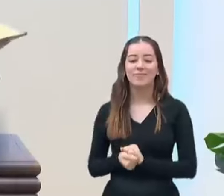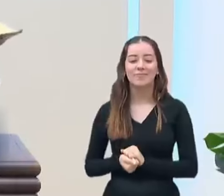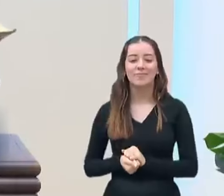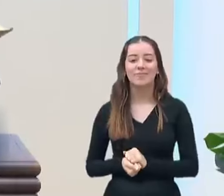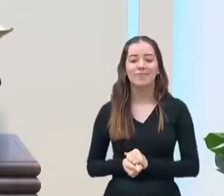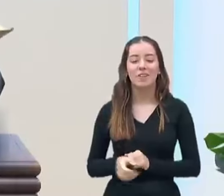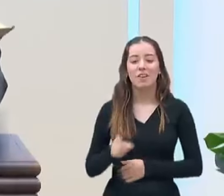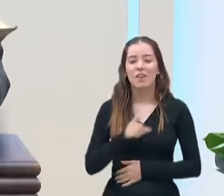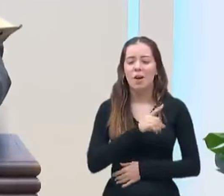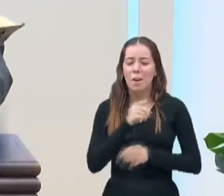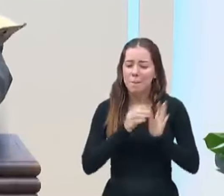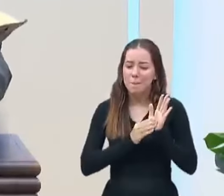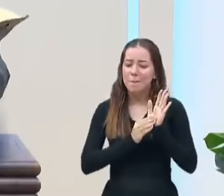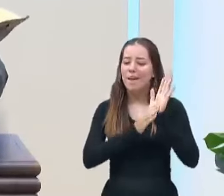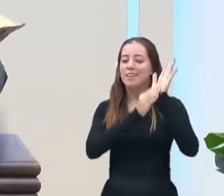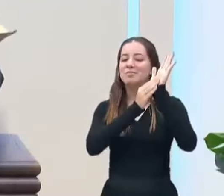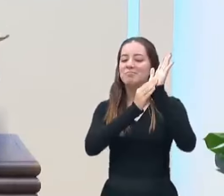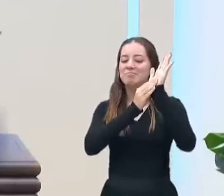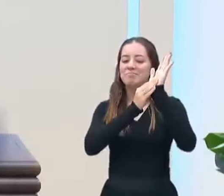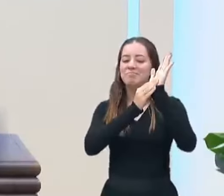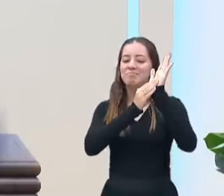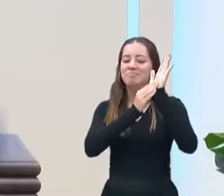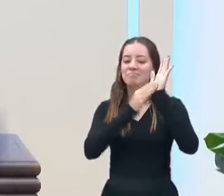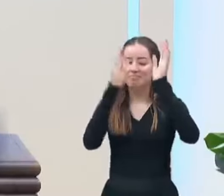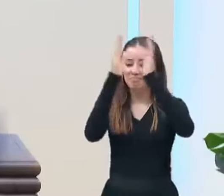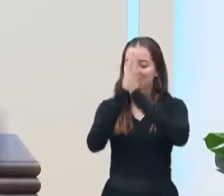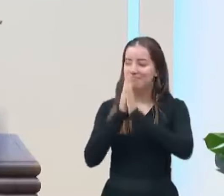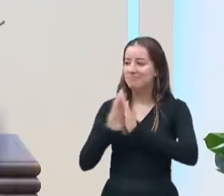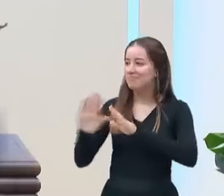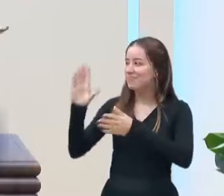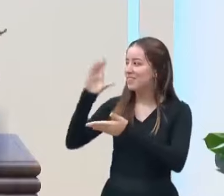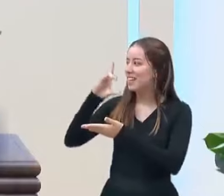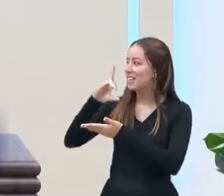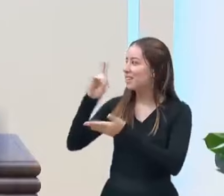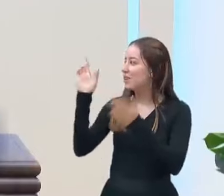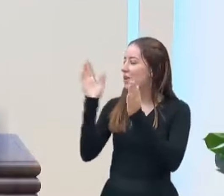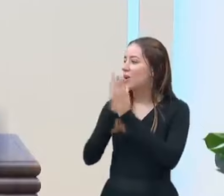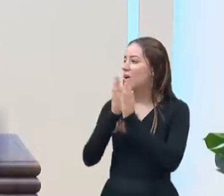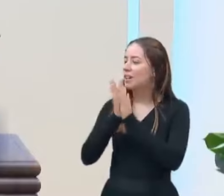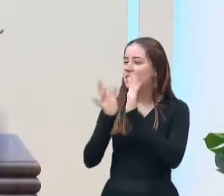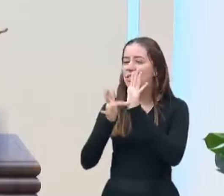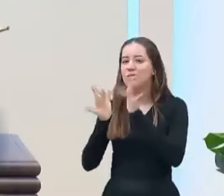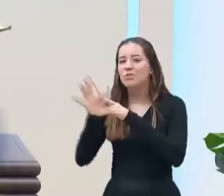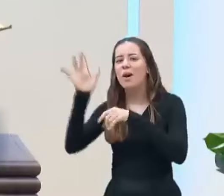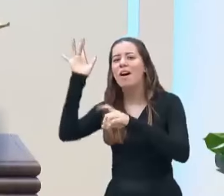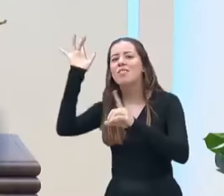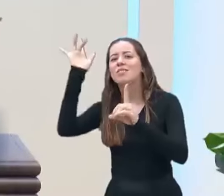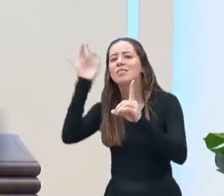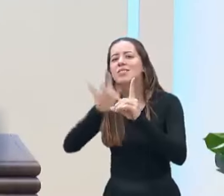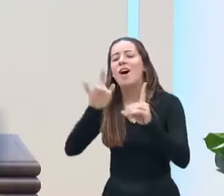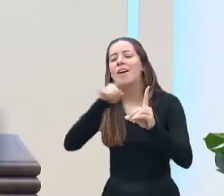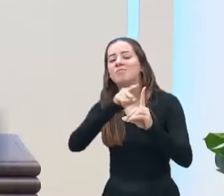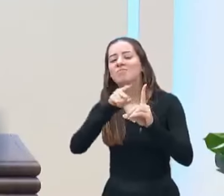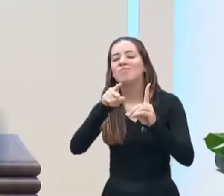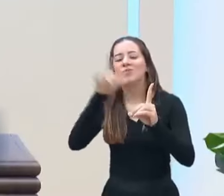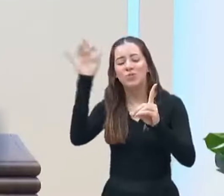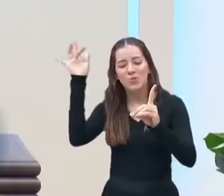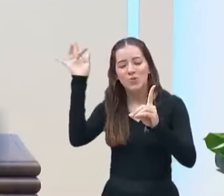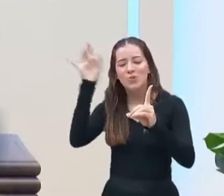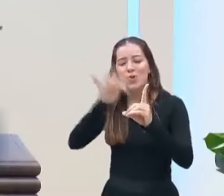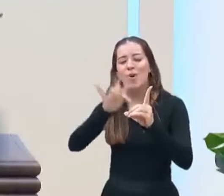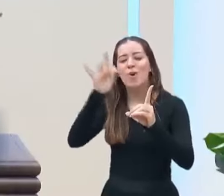na sua casa, levante as suas mãos na sua casa, no seu trabalho. Toca, Jesus, neste homem. Toca, Jesus, nesta